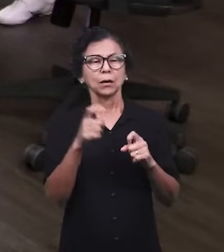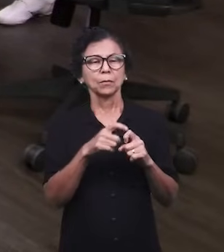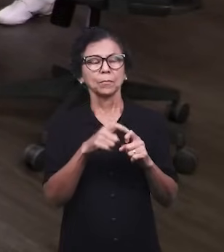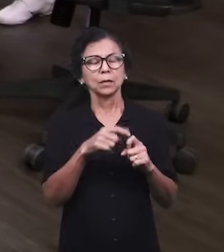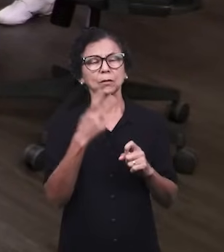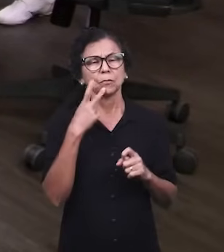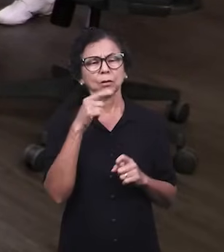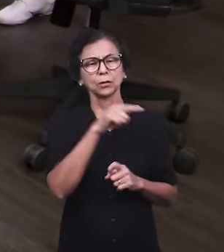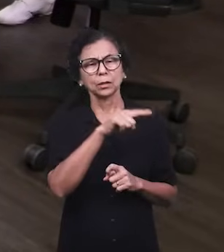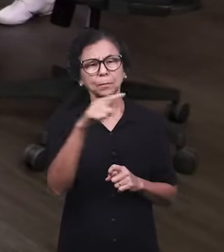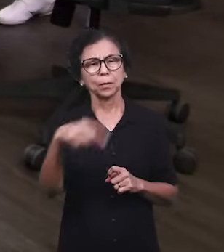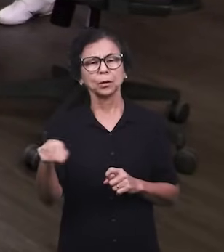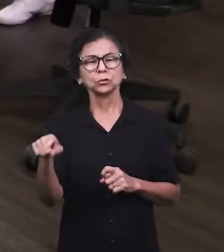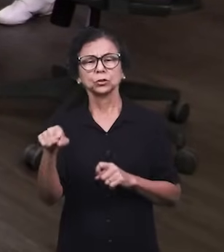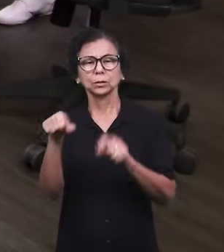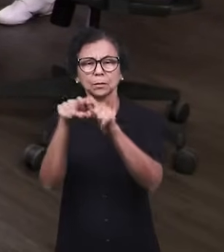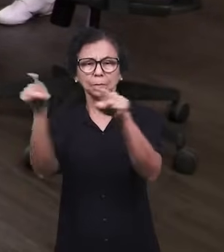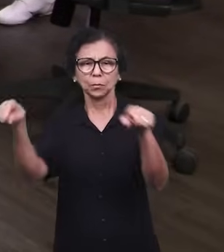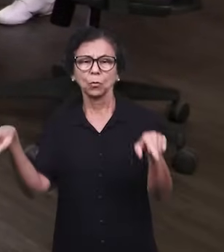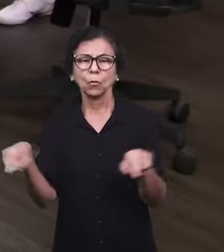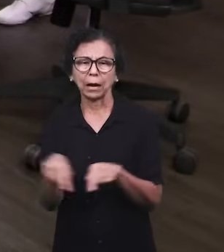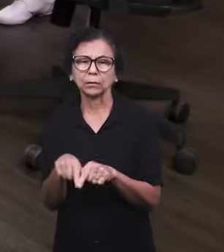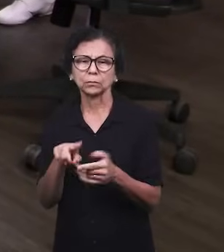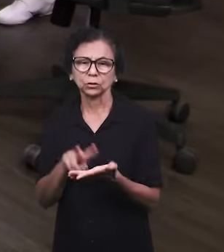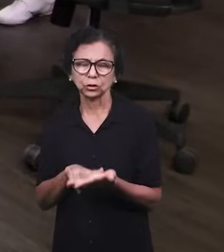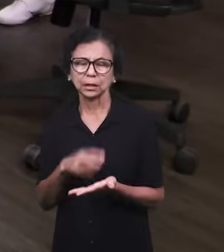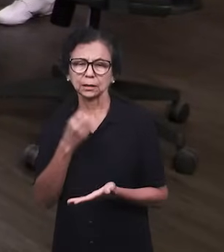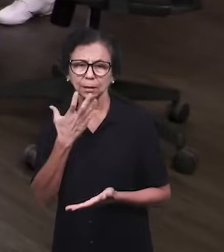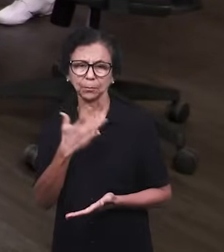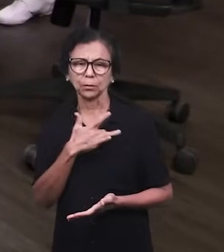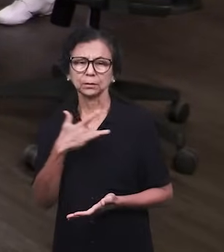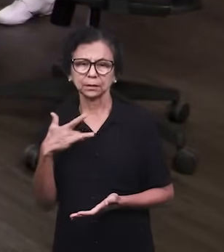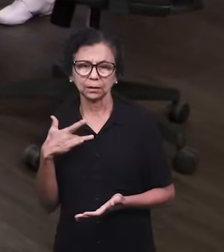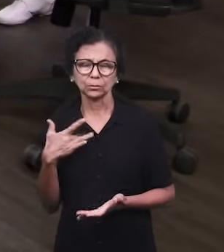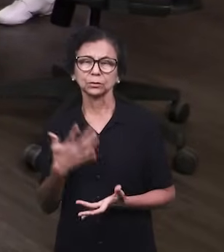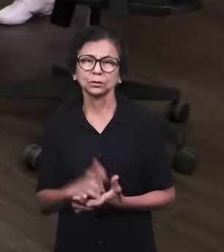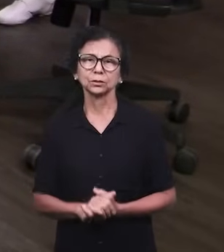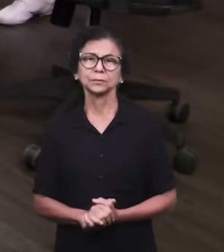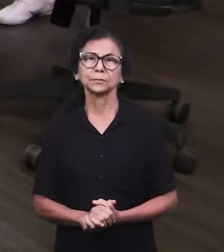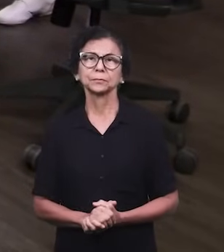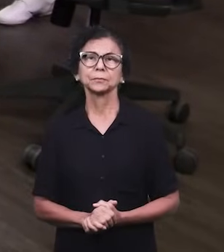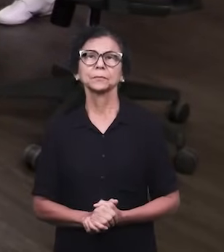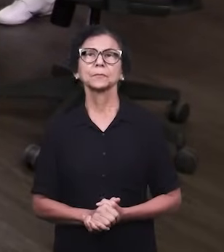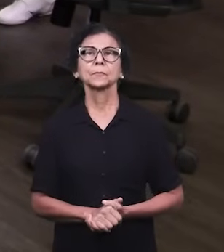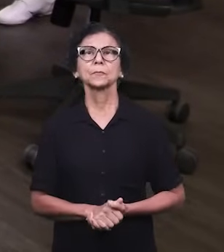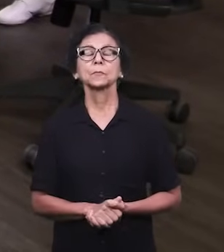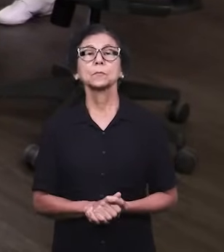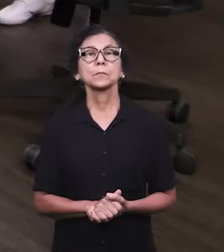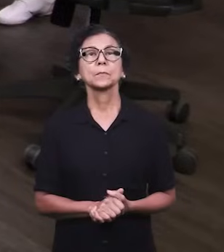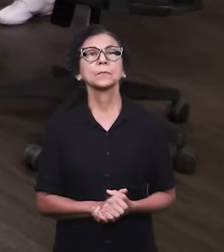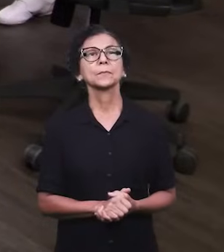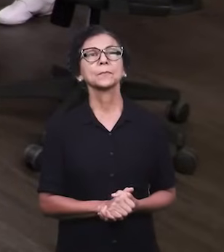depois. Então esse caso mostra que quando o Senhor quer curar, o Senhor cura.